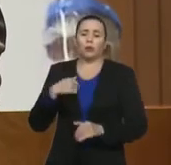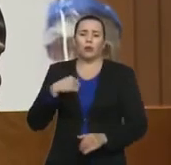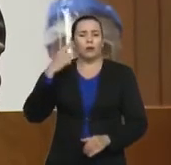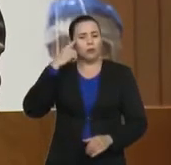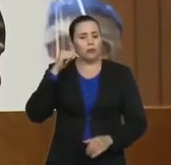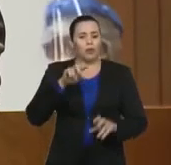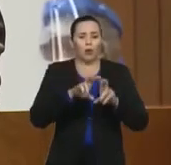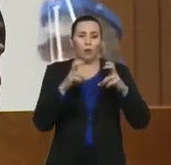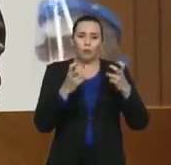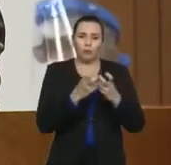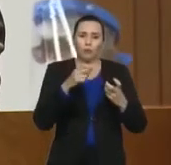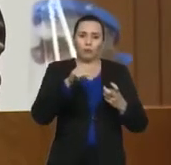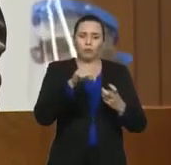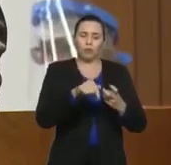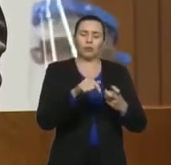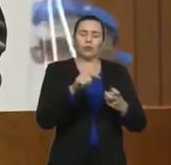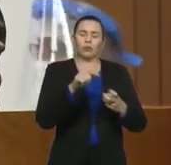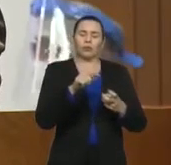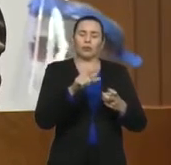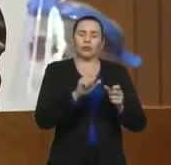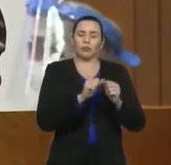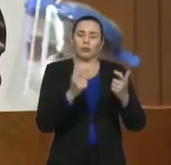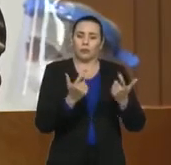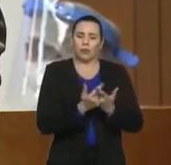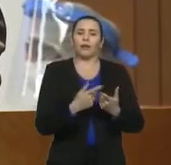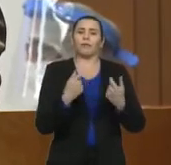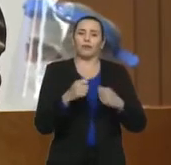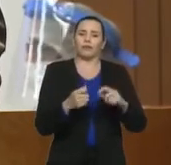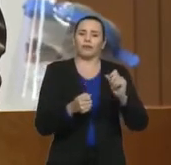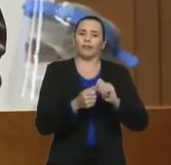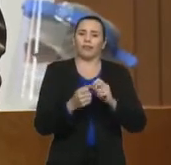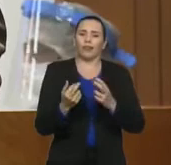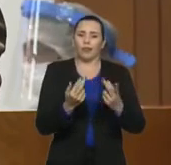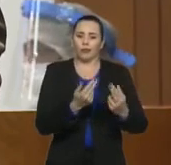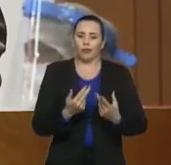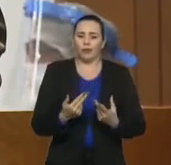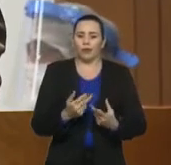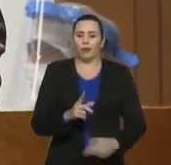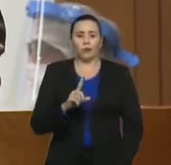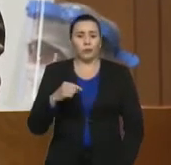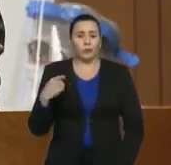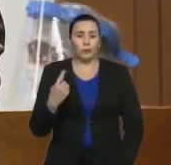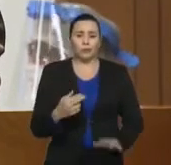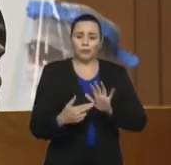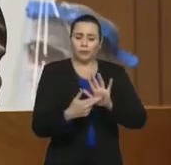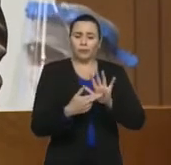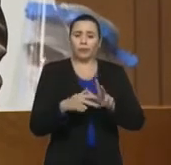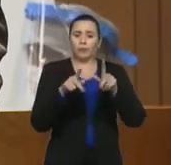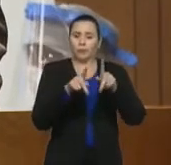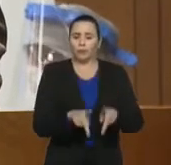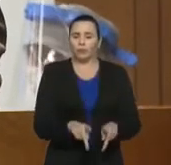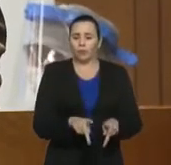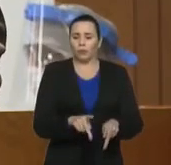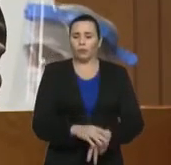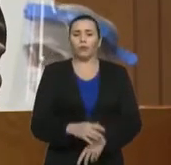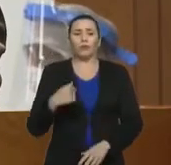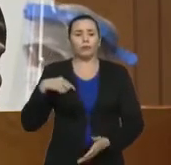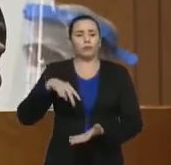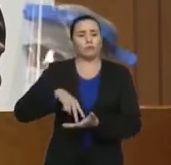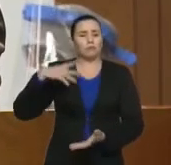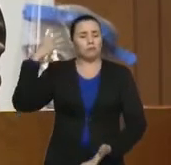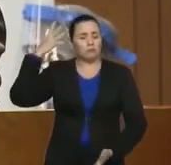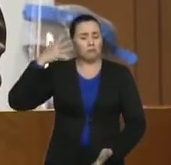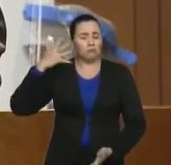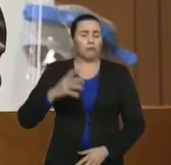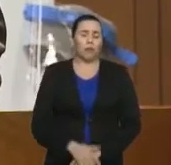E nós agora temos que, realmente, é um anseio da população, nós somos representantes do povo, e vir aqui a esta casa cobrar